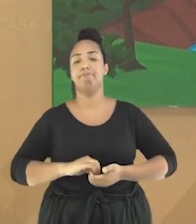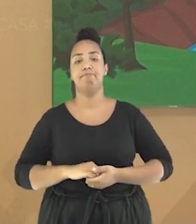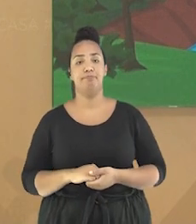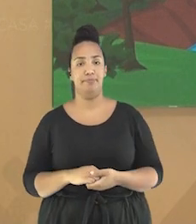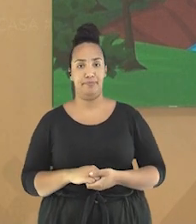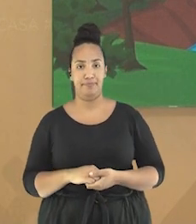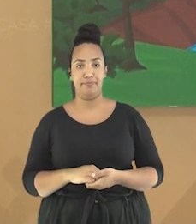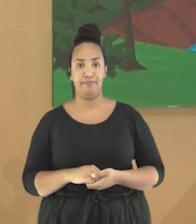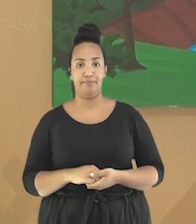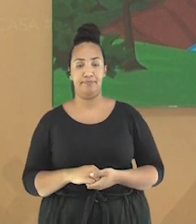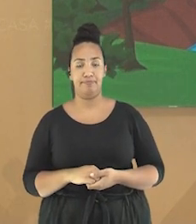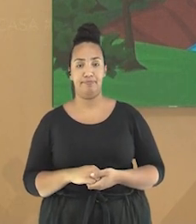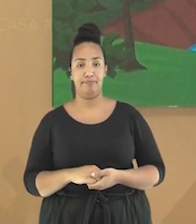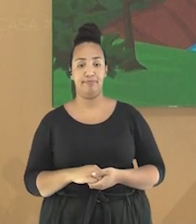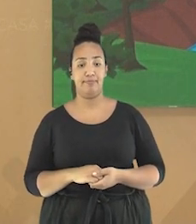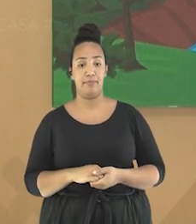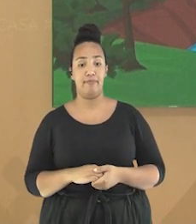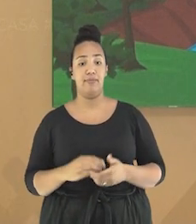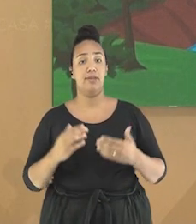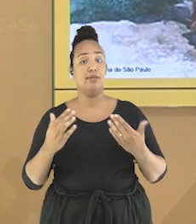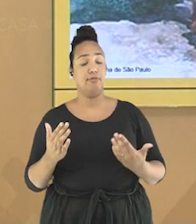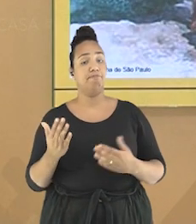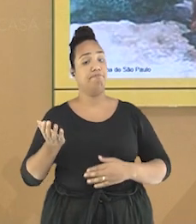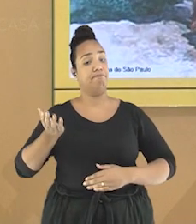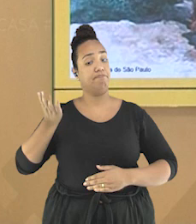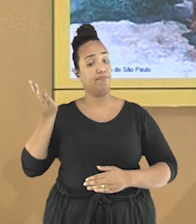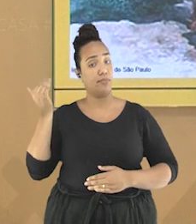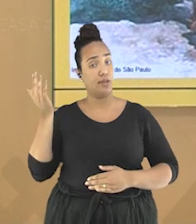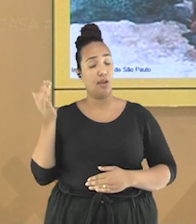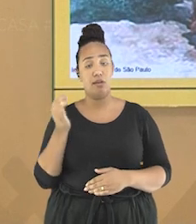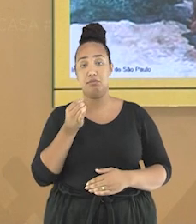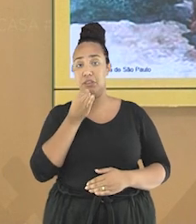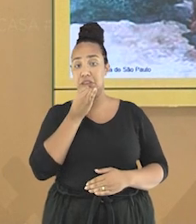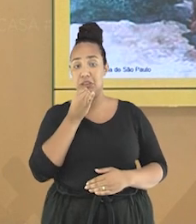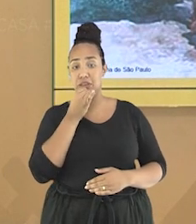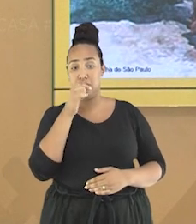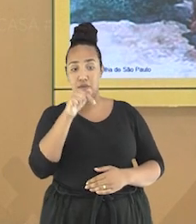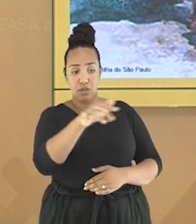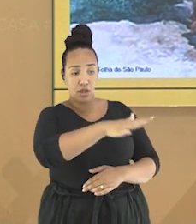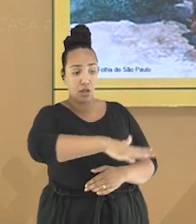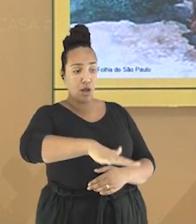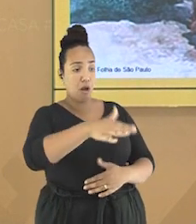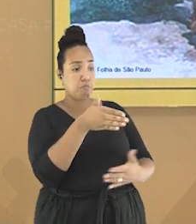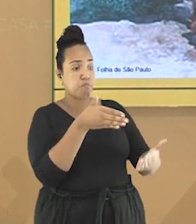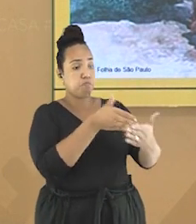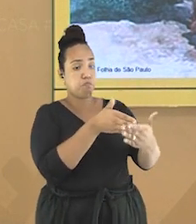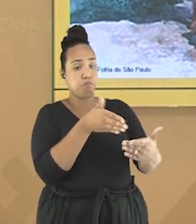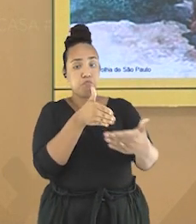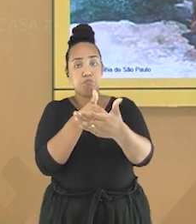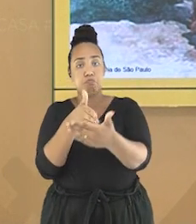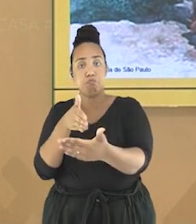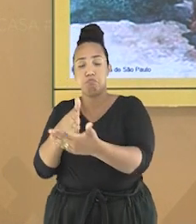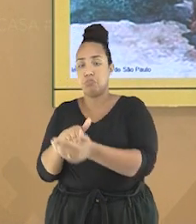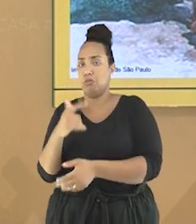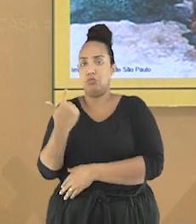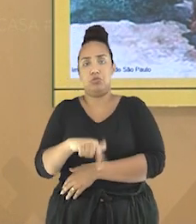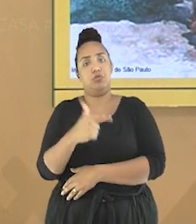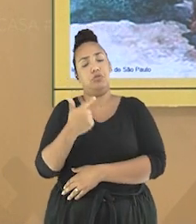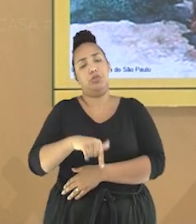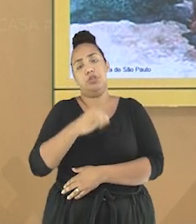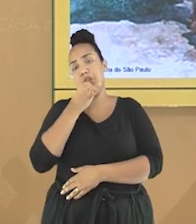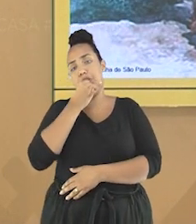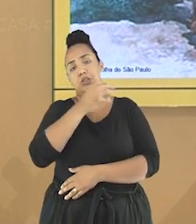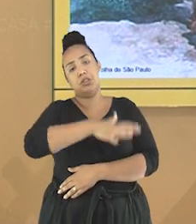território. Antes disso, os povos indígenas não tinham limites territoriais fixos. Eles andavam